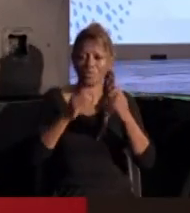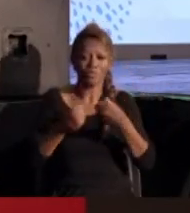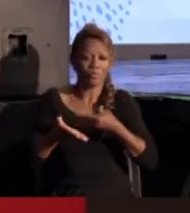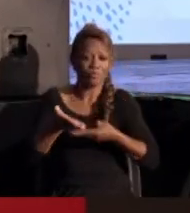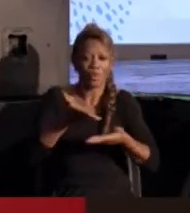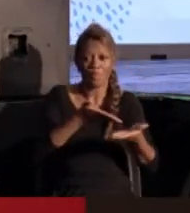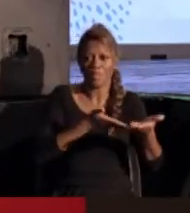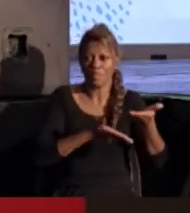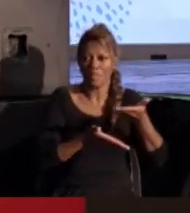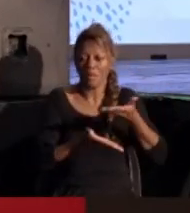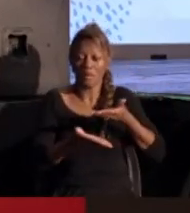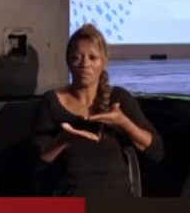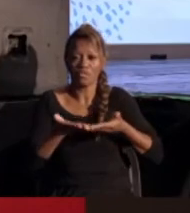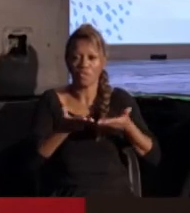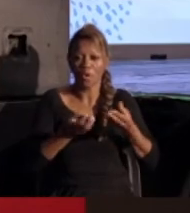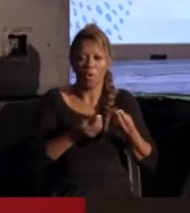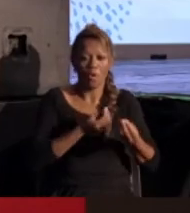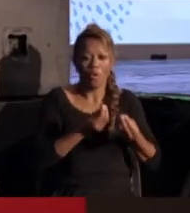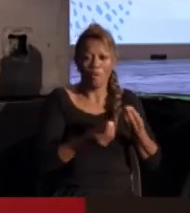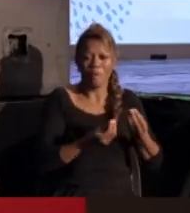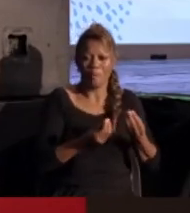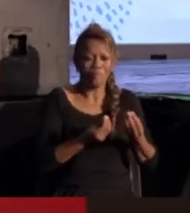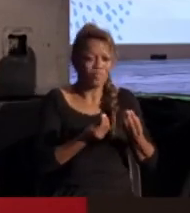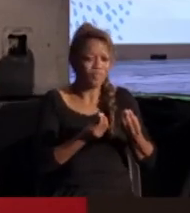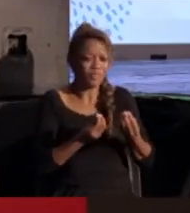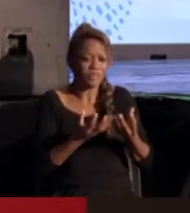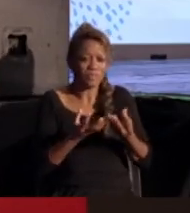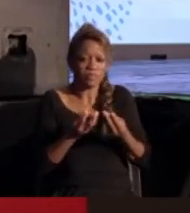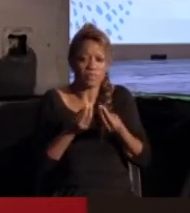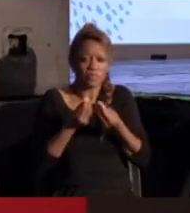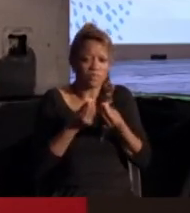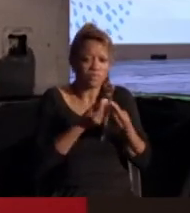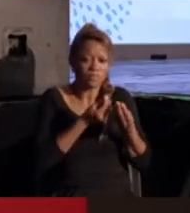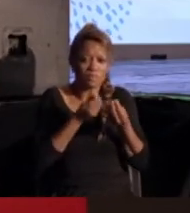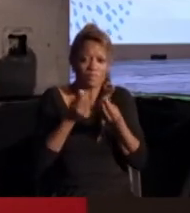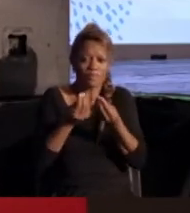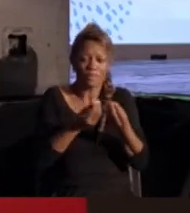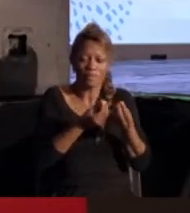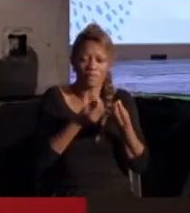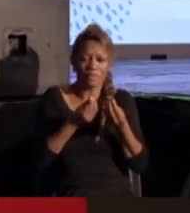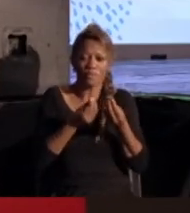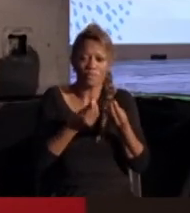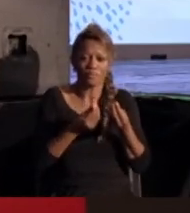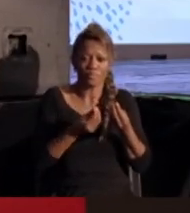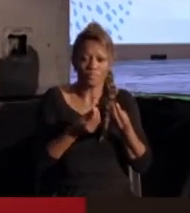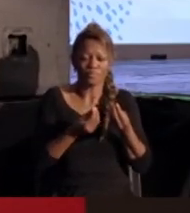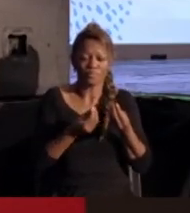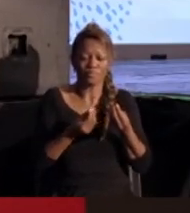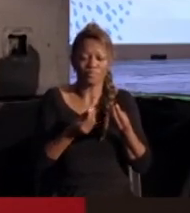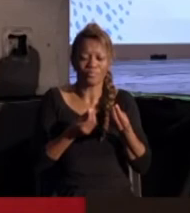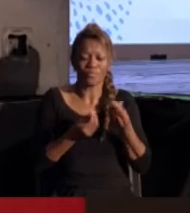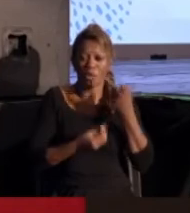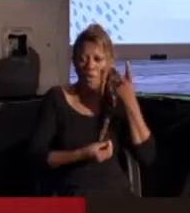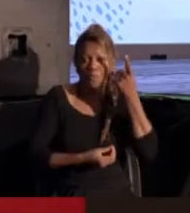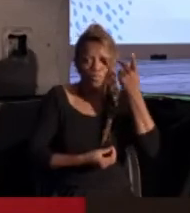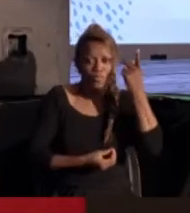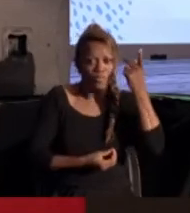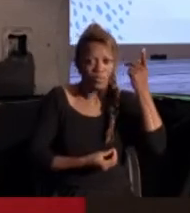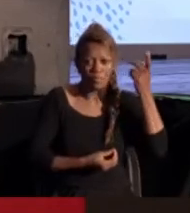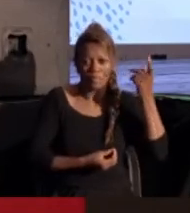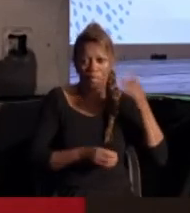nenhuma ideia, nada, muito mais bem colocado do que um senso comum